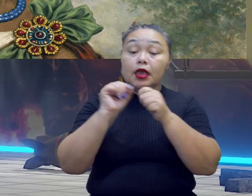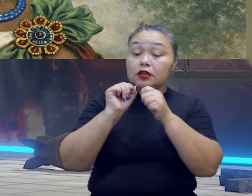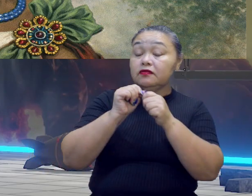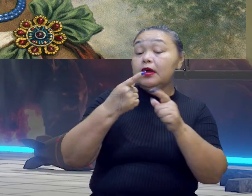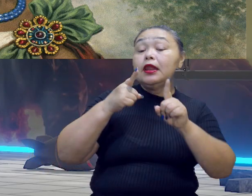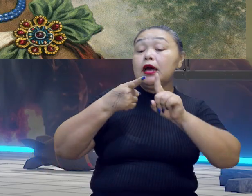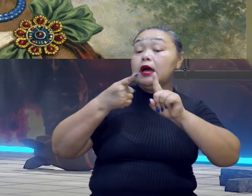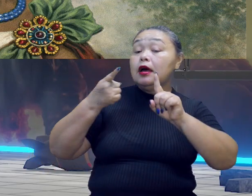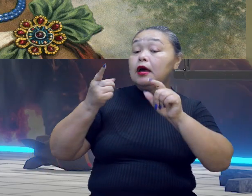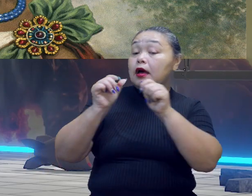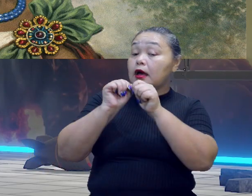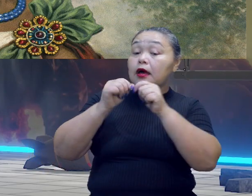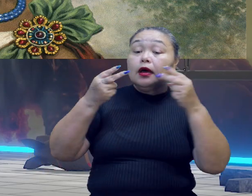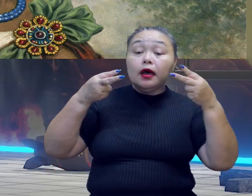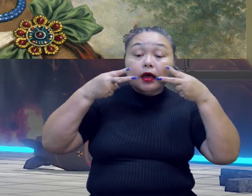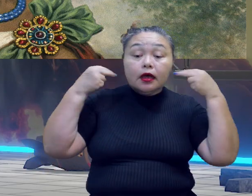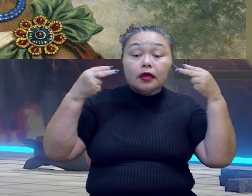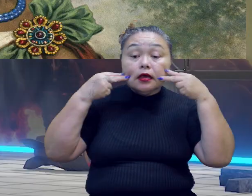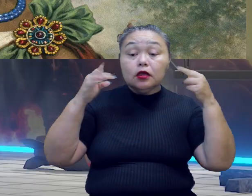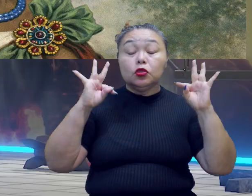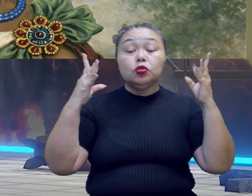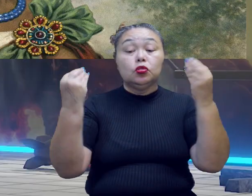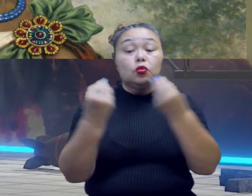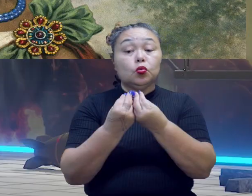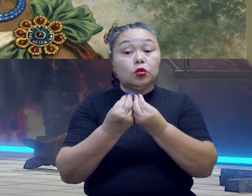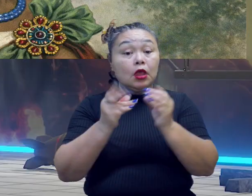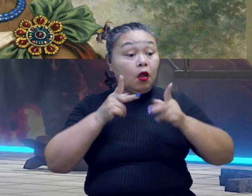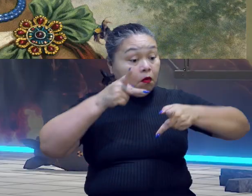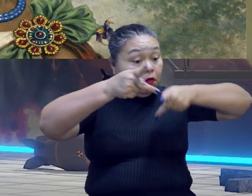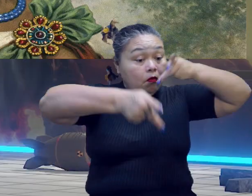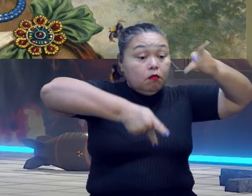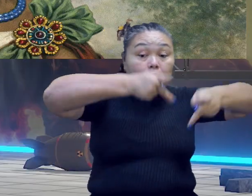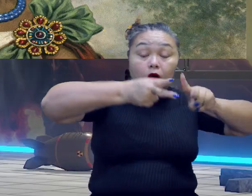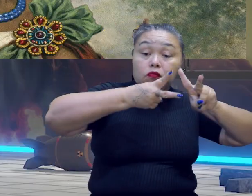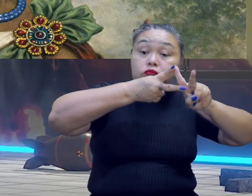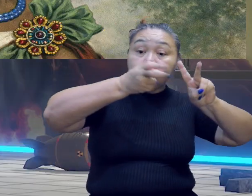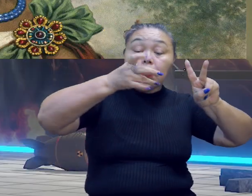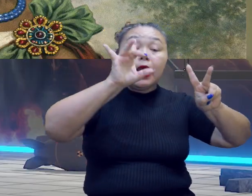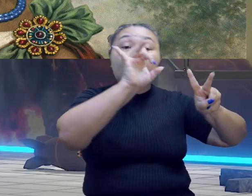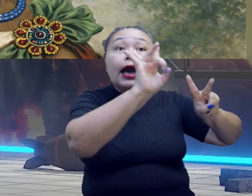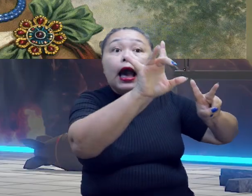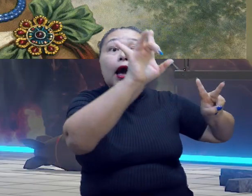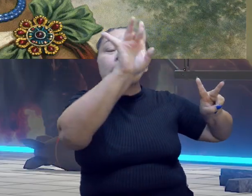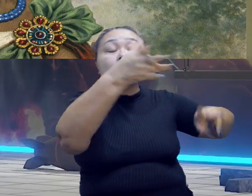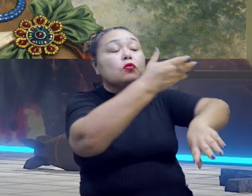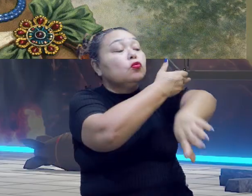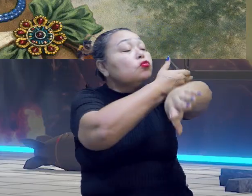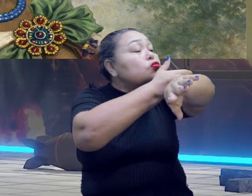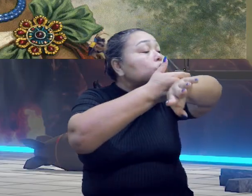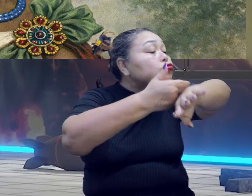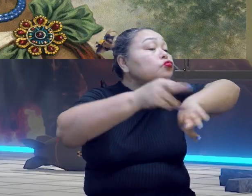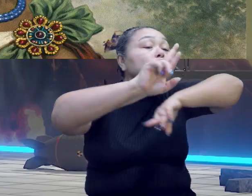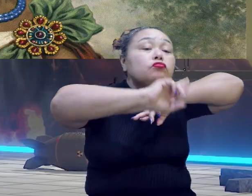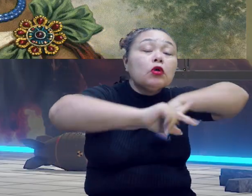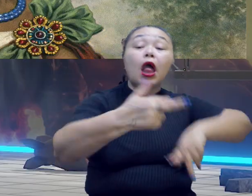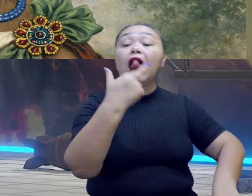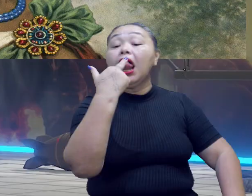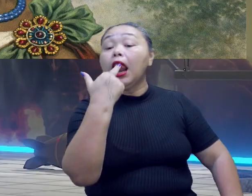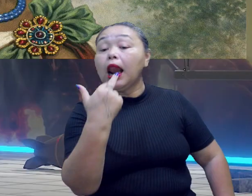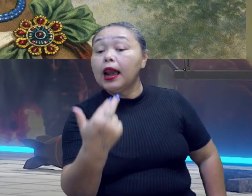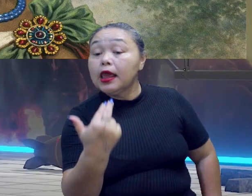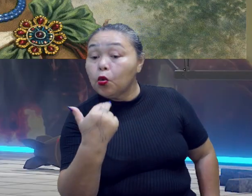índio, está se referindo a todos, sendo que esses povos originários, cada um tem um costume diferente, uma